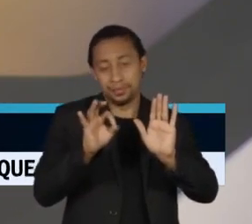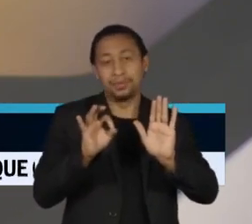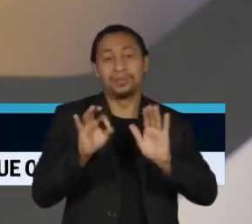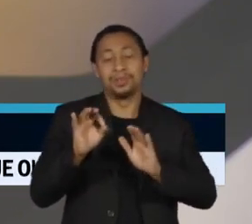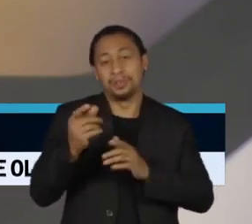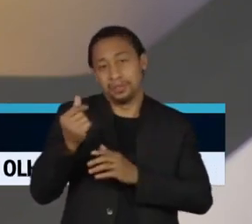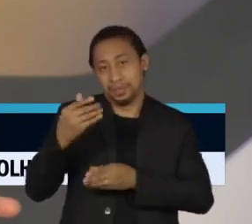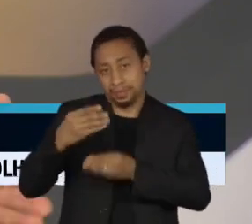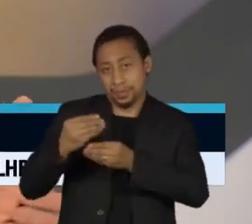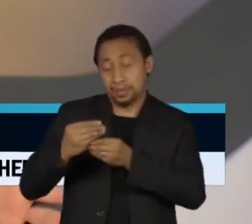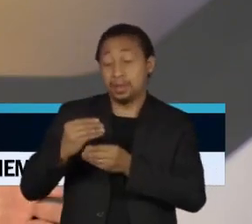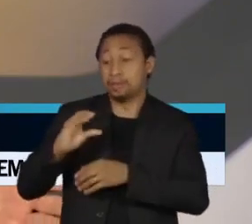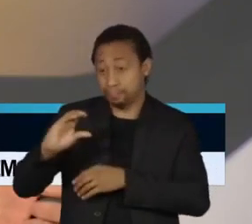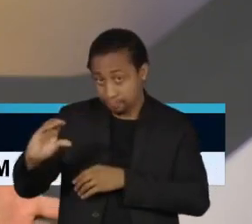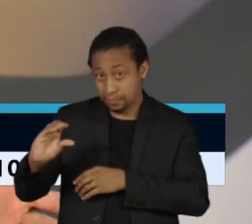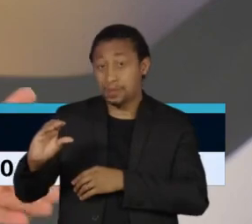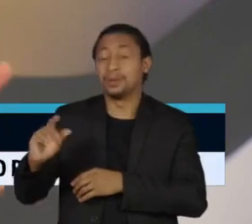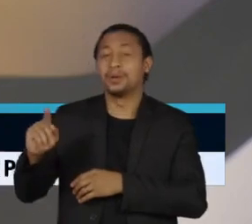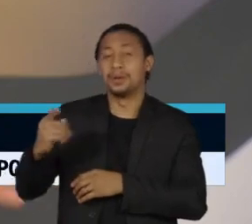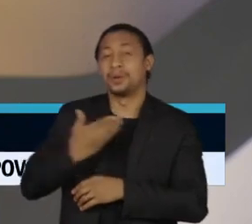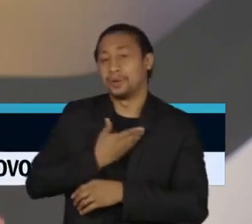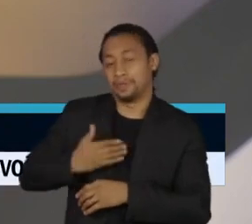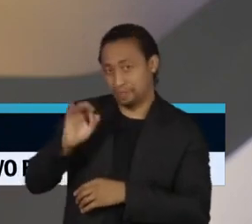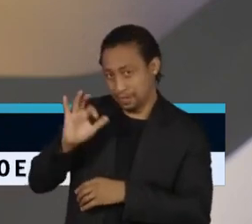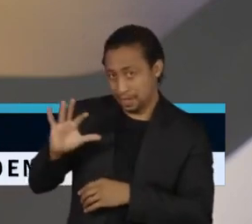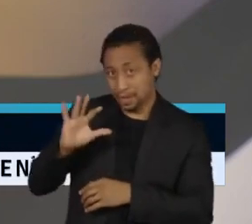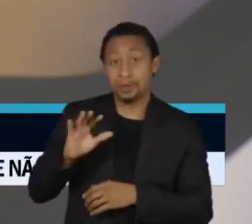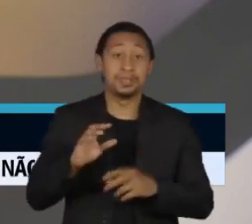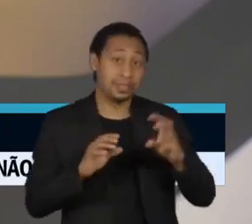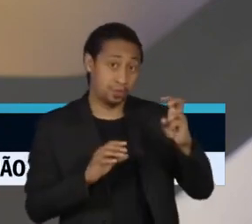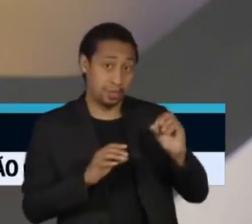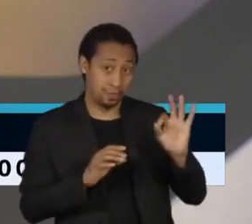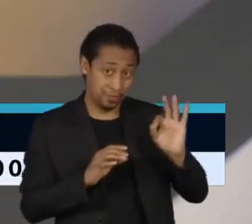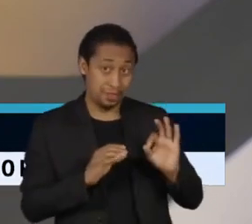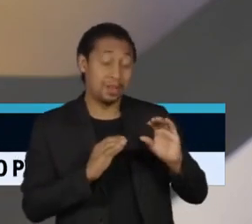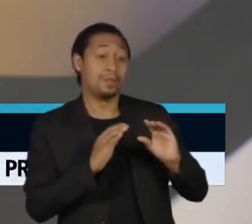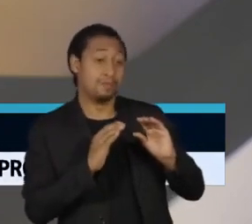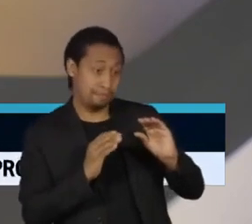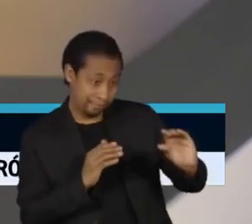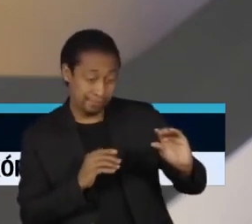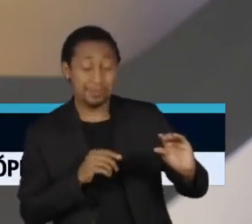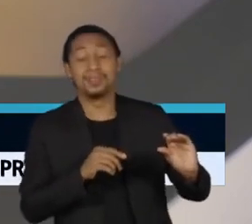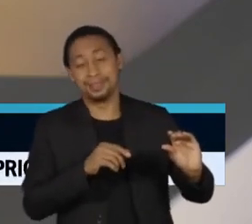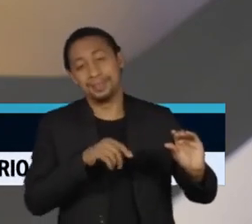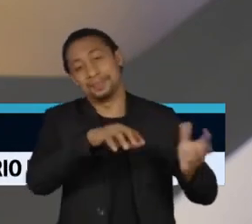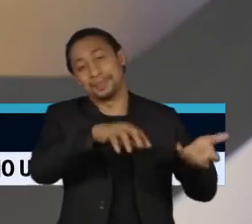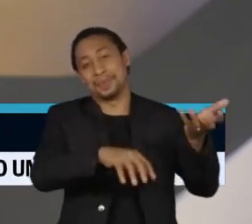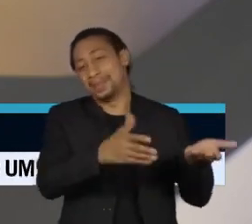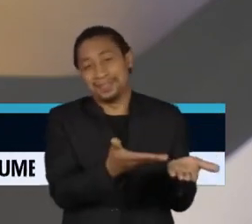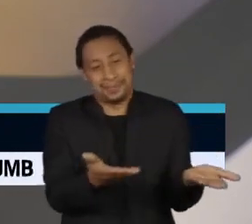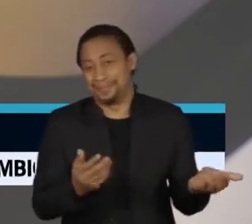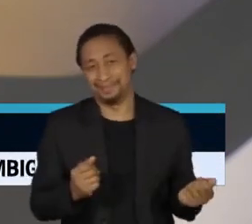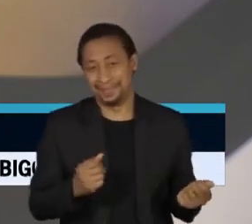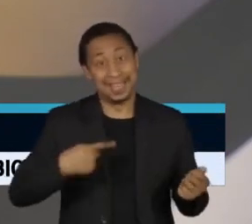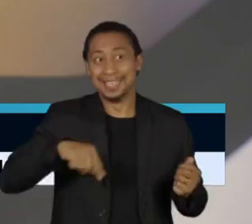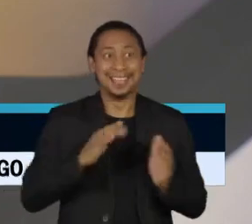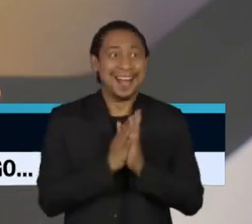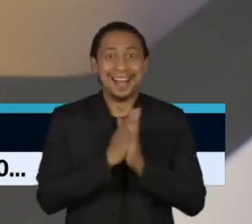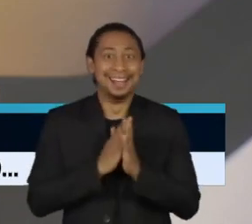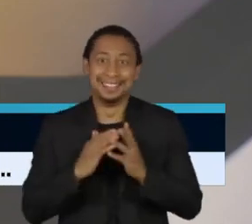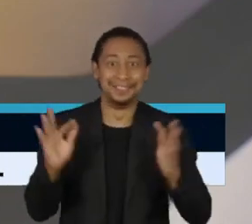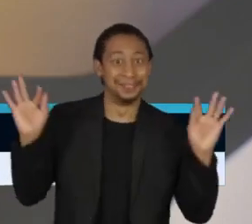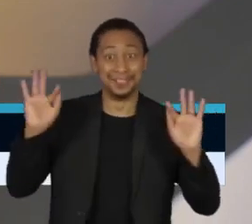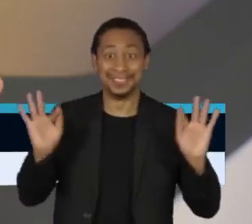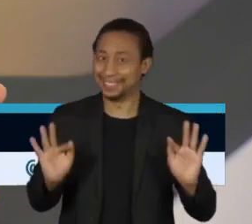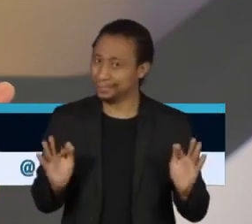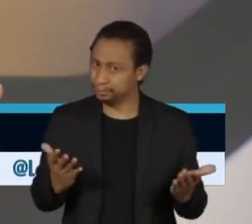para o governo metade vai para o congresso Isso significa que essas emendas individuais ou seja cada Deputado emendas aqui cada Deputado